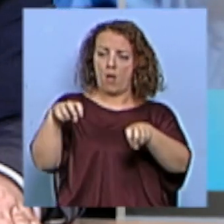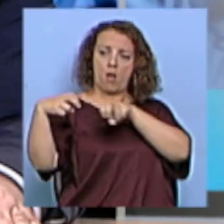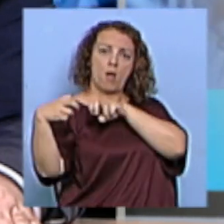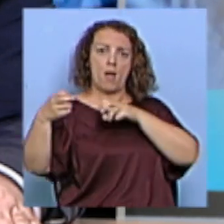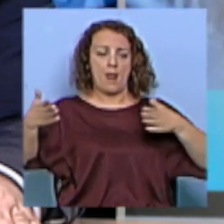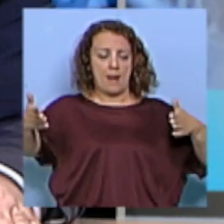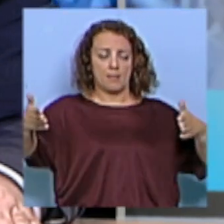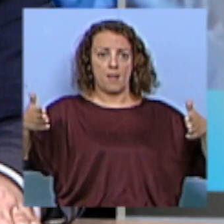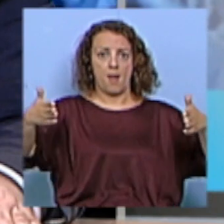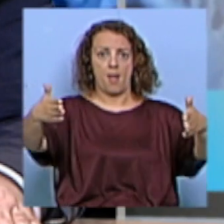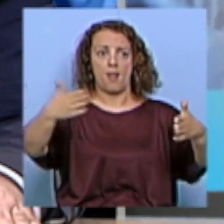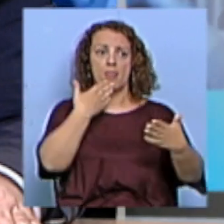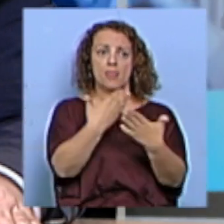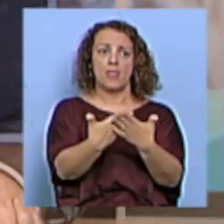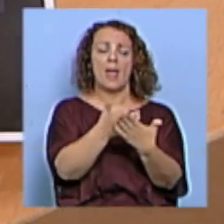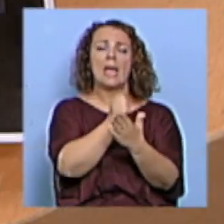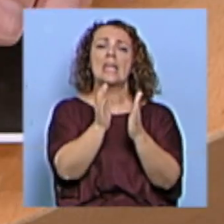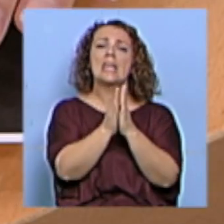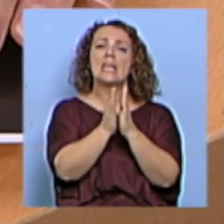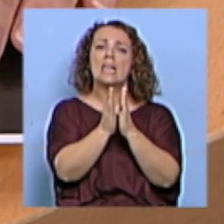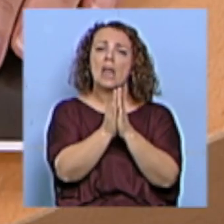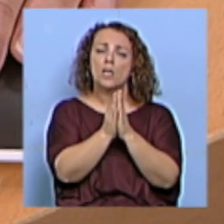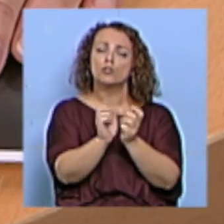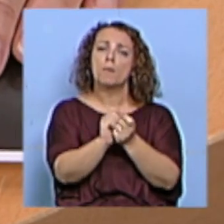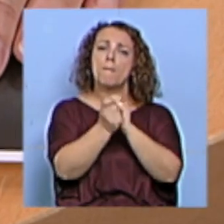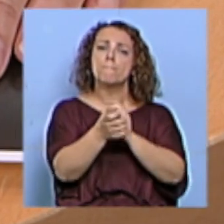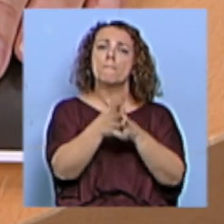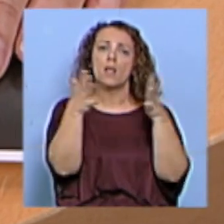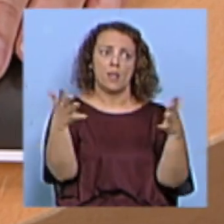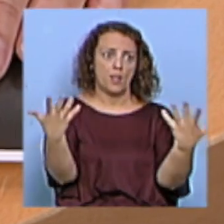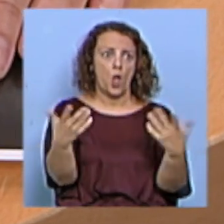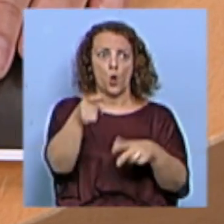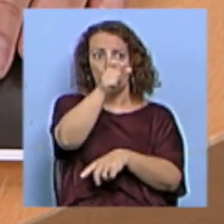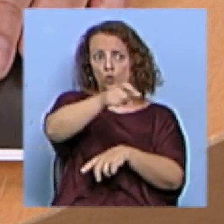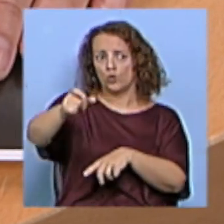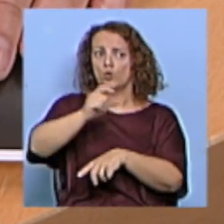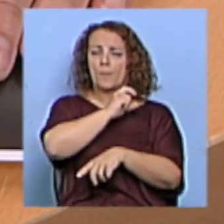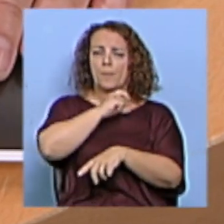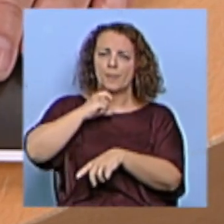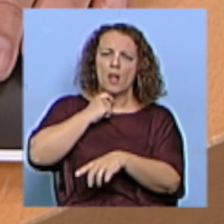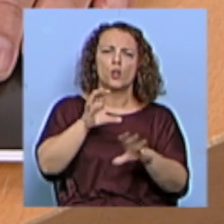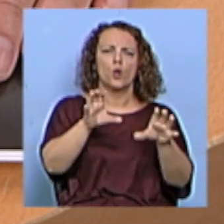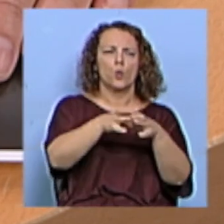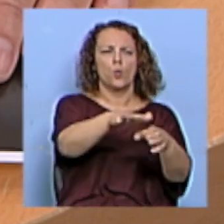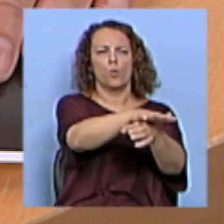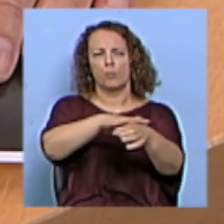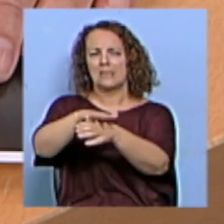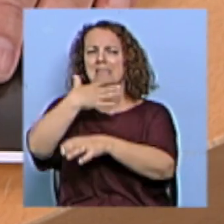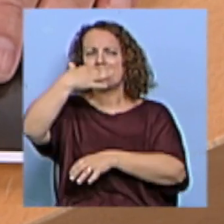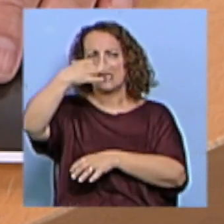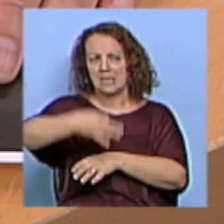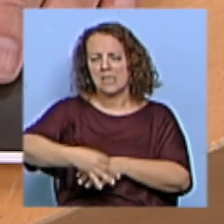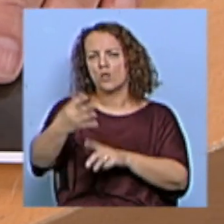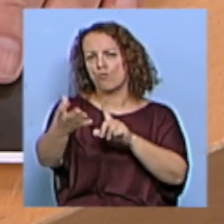a capacidade da igreja. Portanto, os senhores párocos e as suas comunidades vão, com certeza, encontrar as melhores das